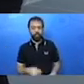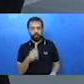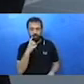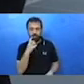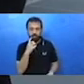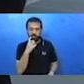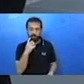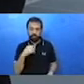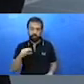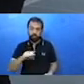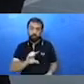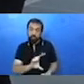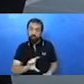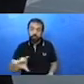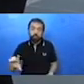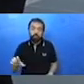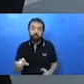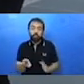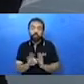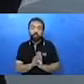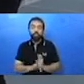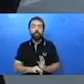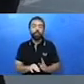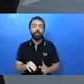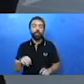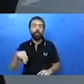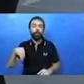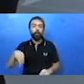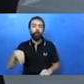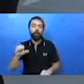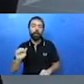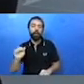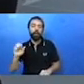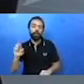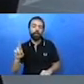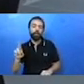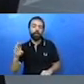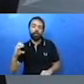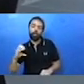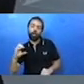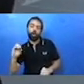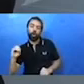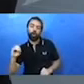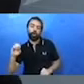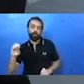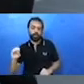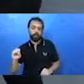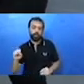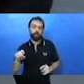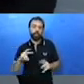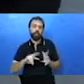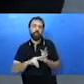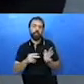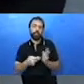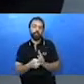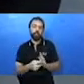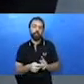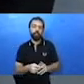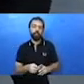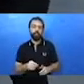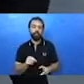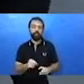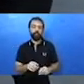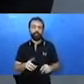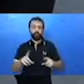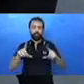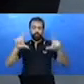finzinho do texto, o que são os marcos colocados nas divisas? Lá no finzinho do texto nós marcamos de preto. Placas ou construções